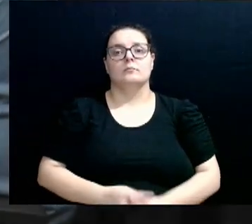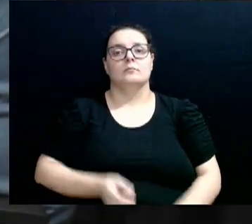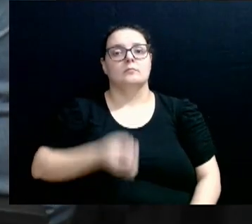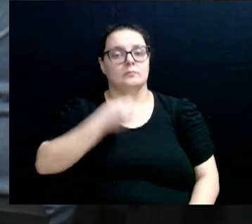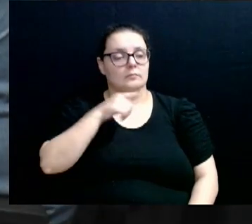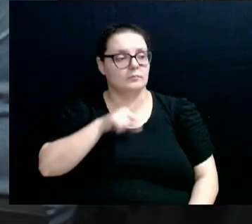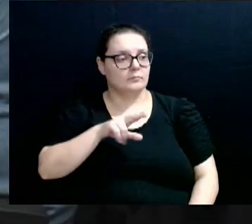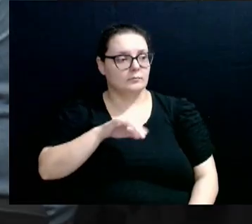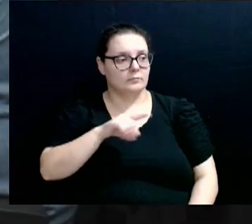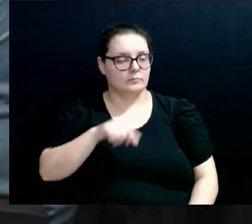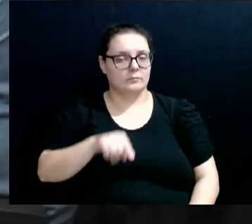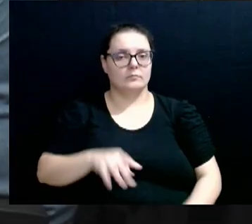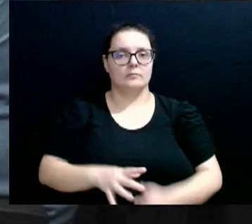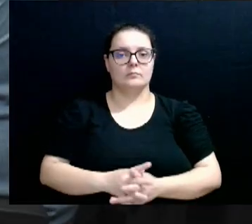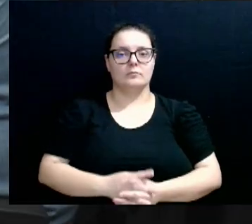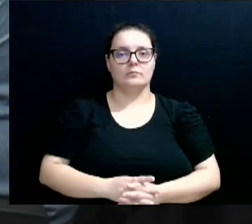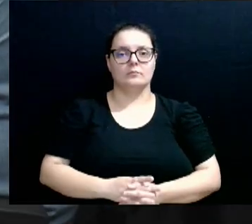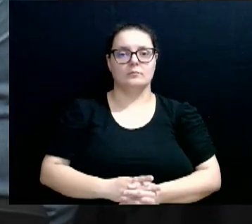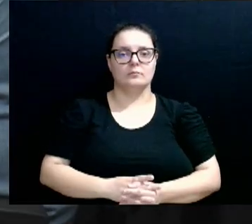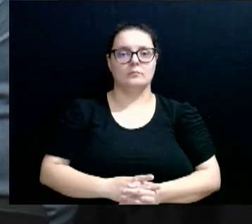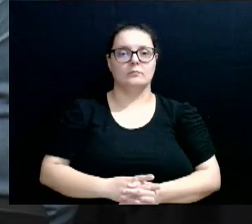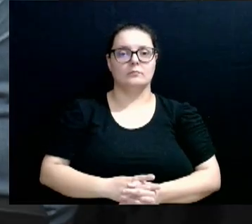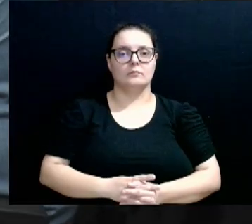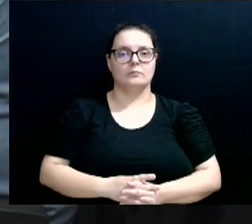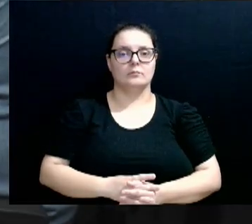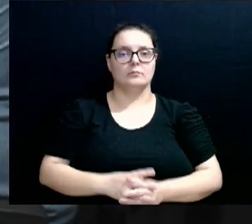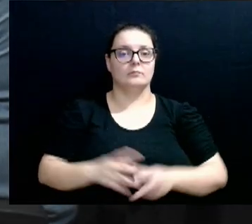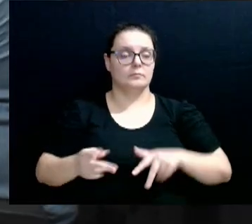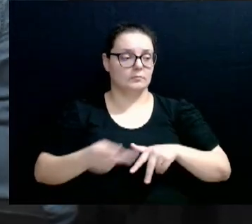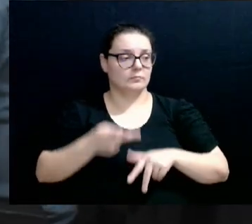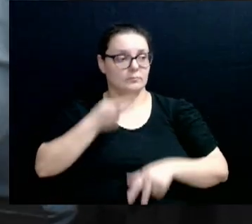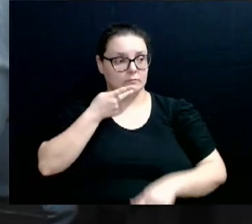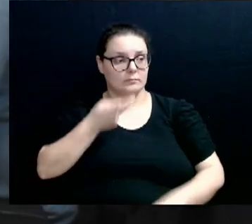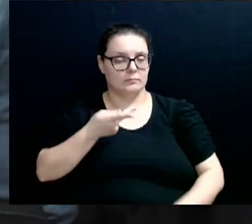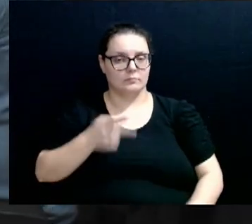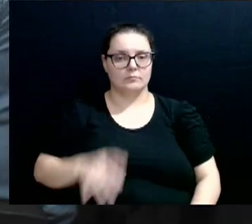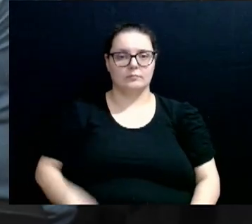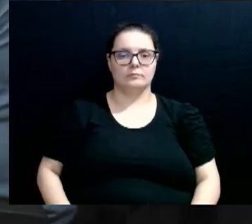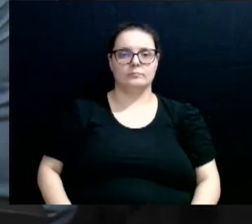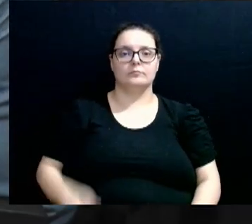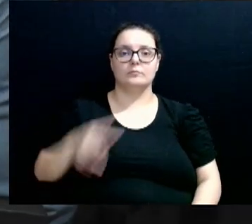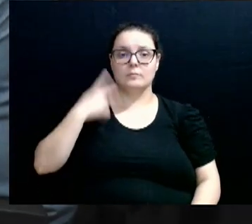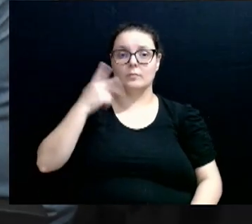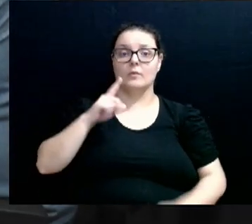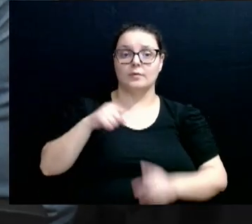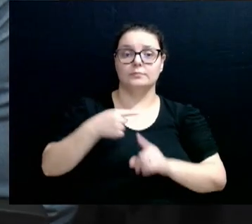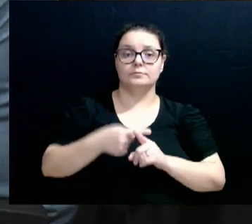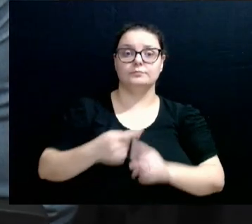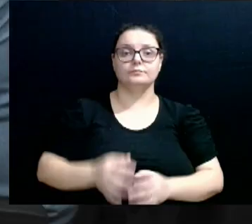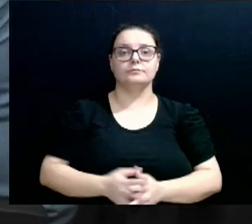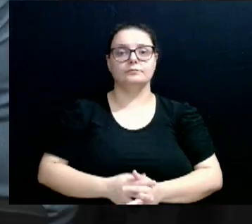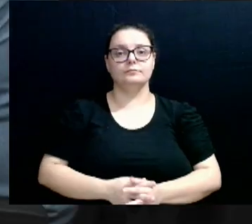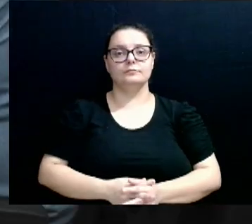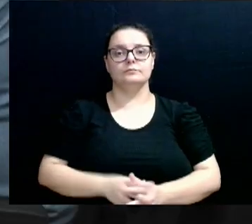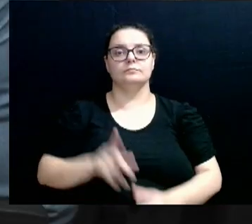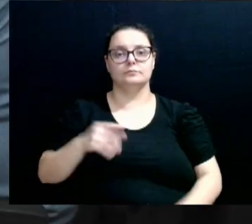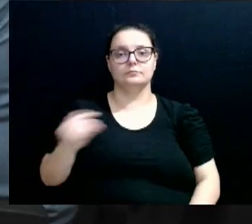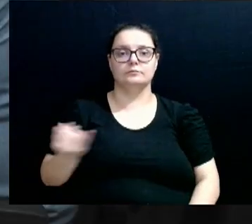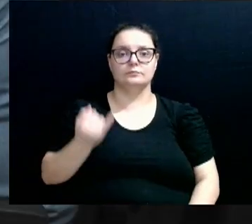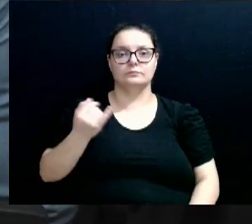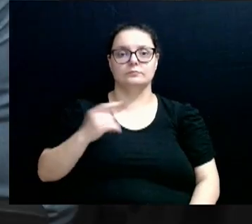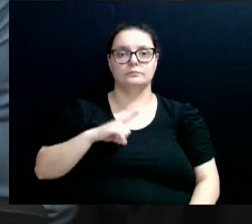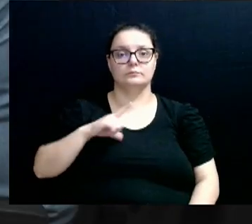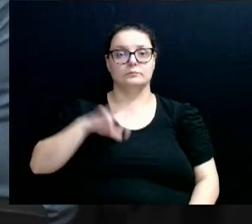Eu destacaria, né, dessa sua fala, quando você traz a questão das políticas afirmativas, né, é muito importante que a gente tenha conhecimento que as